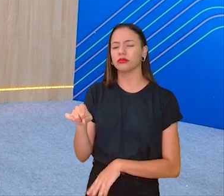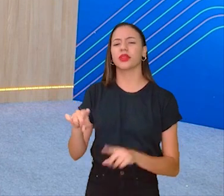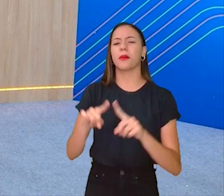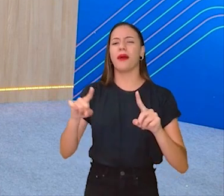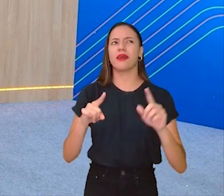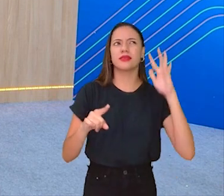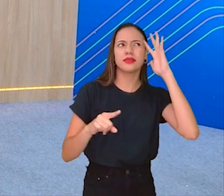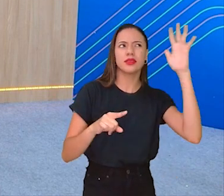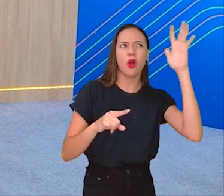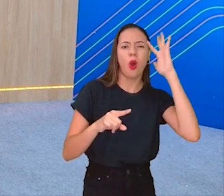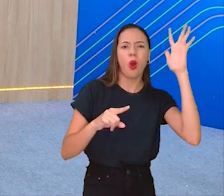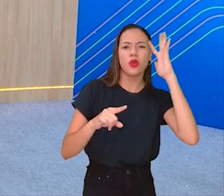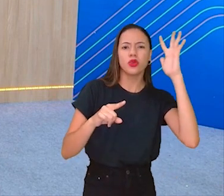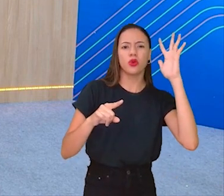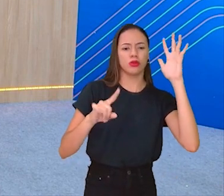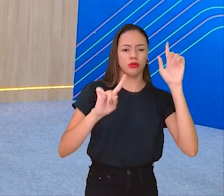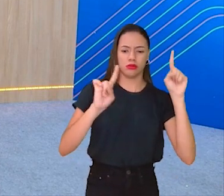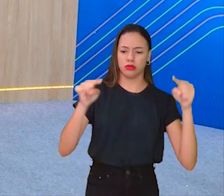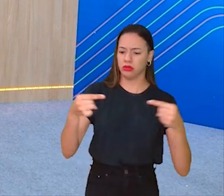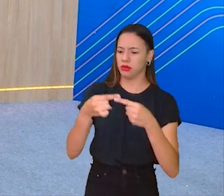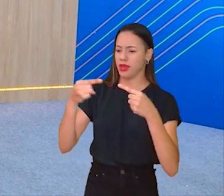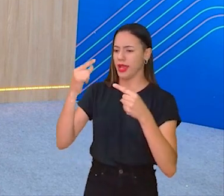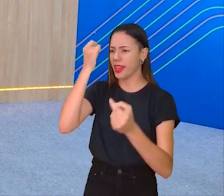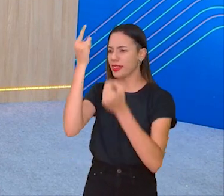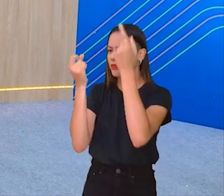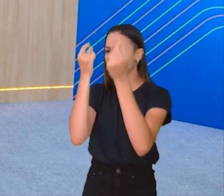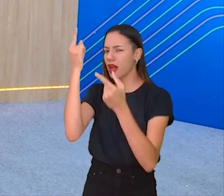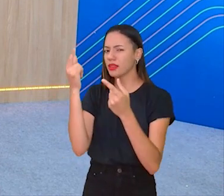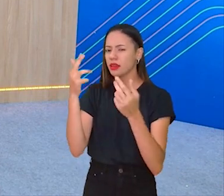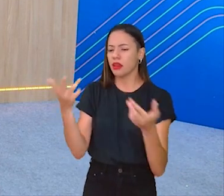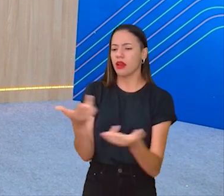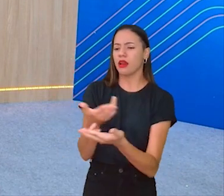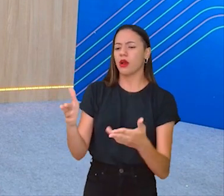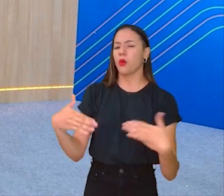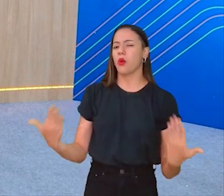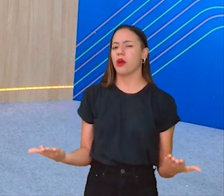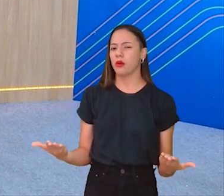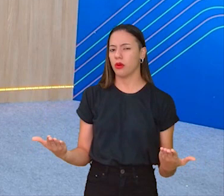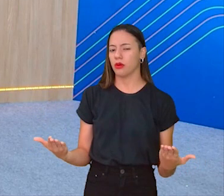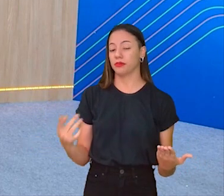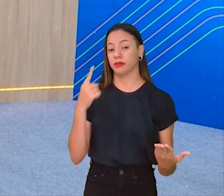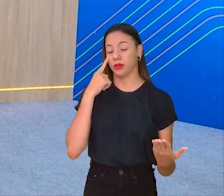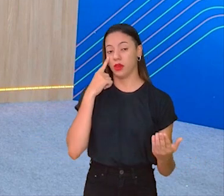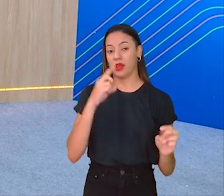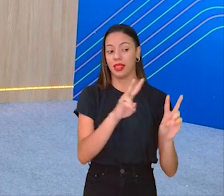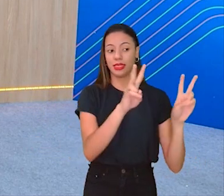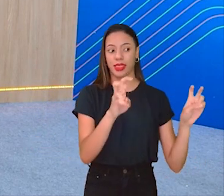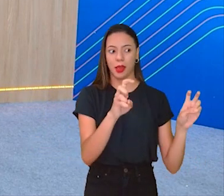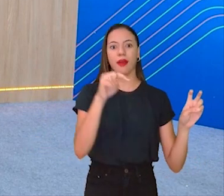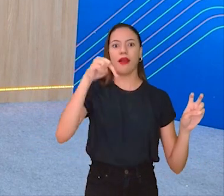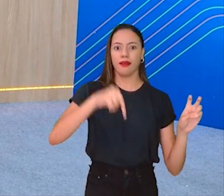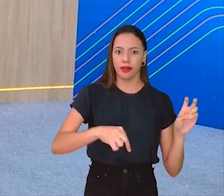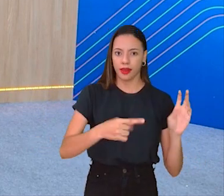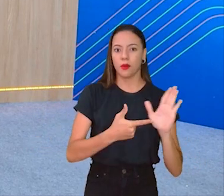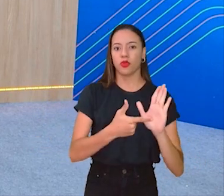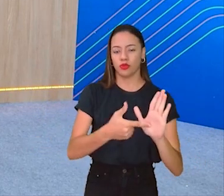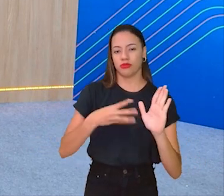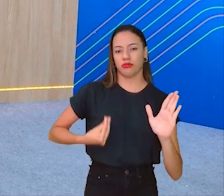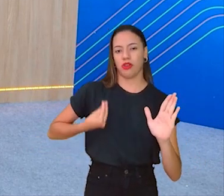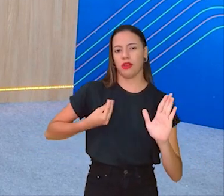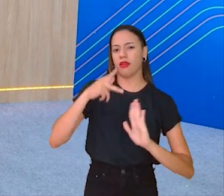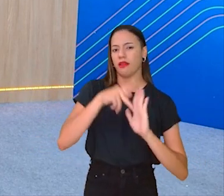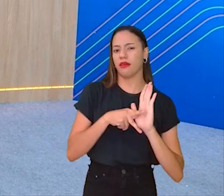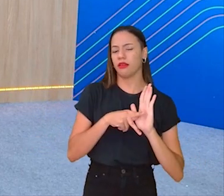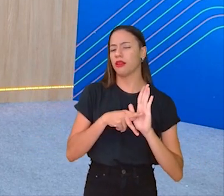do sonho e da criatividade? Né? Porque, vejam, esse tema chega no projeto de vida para